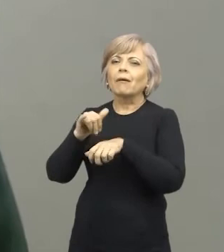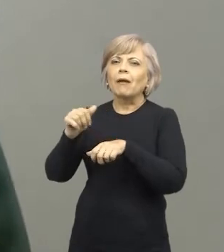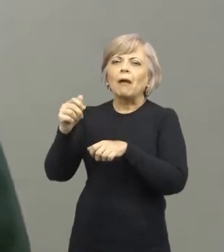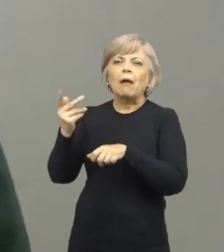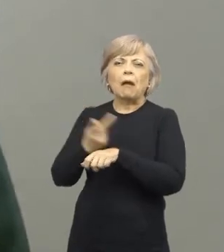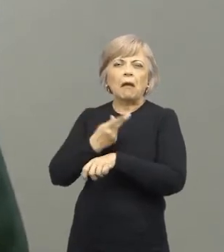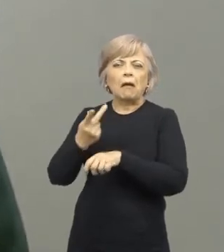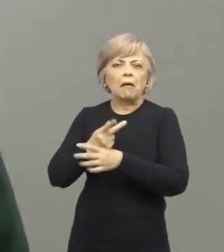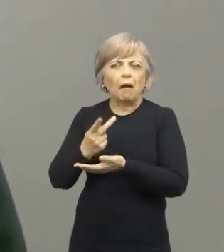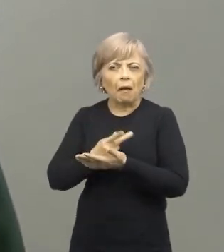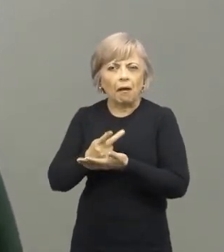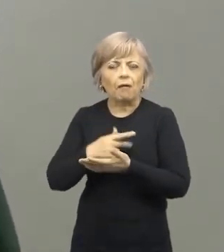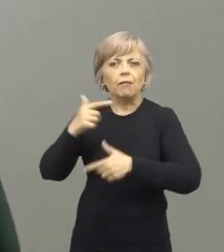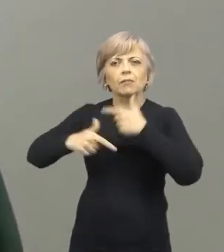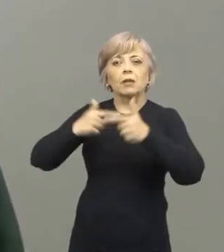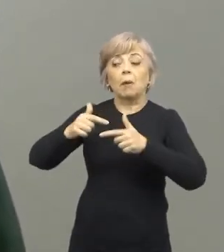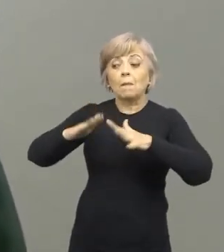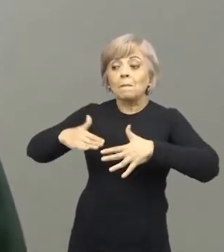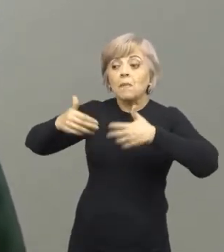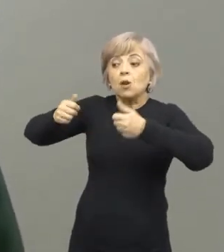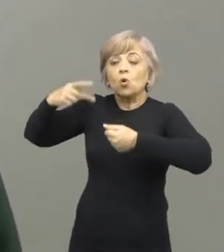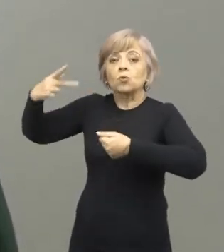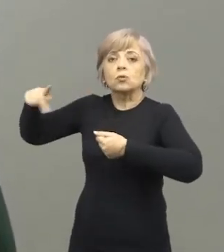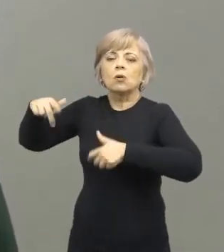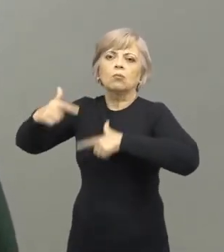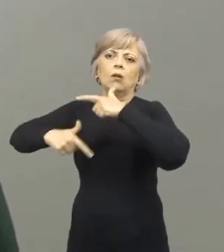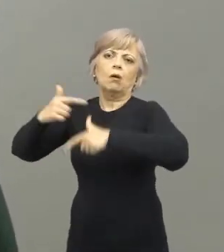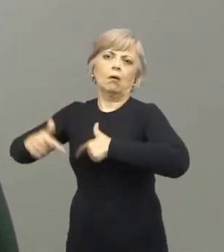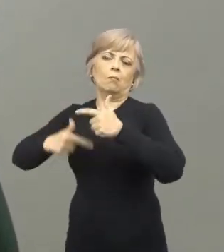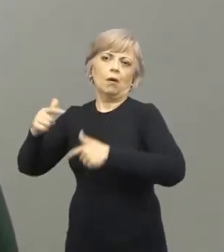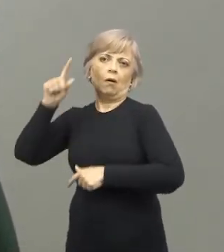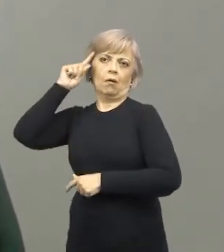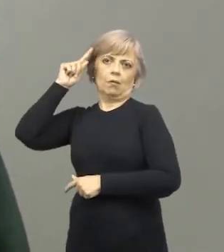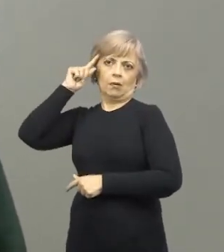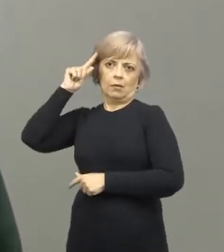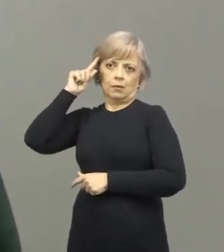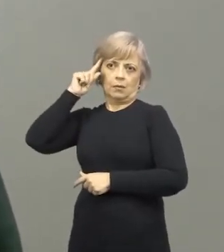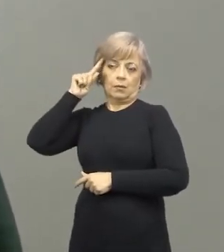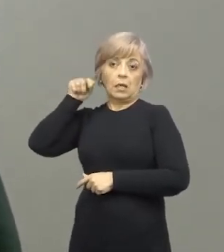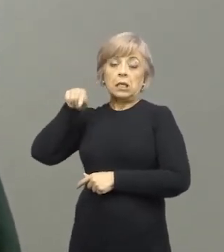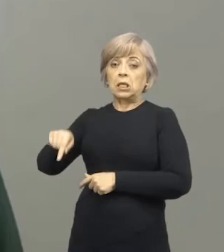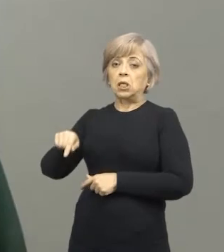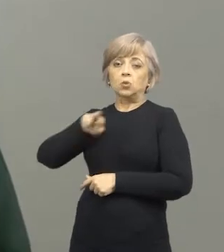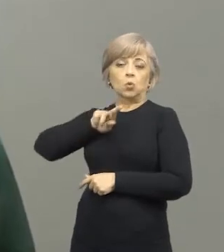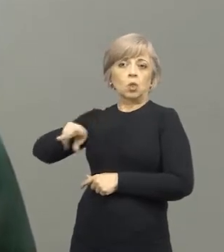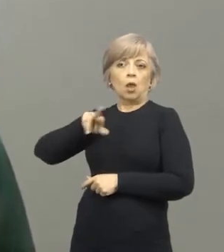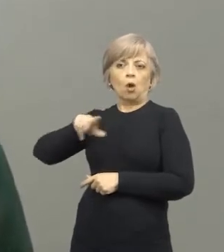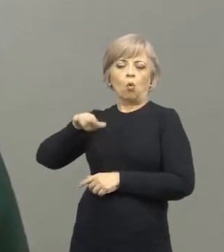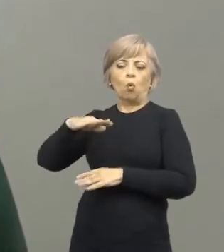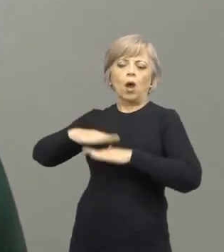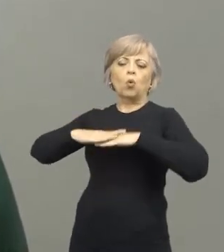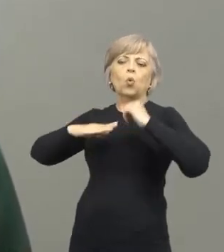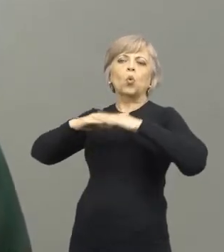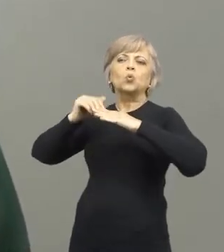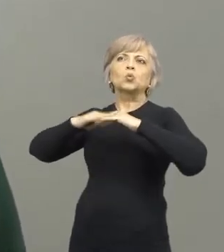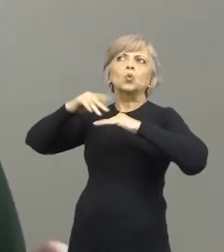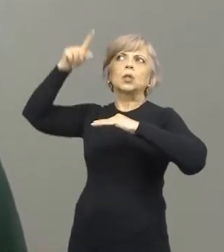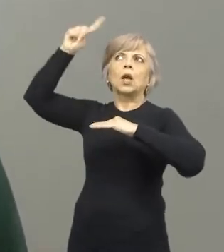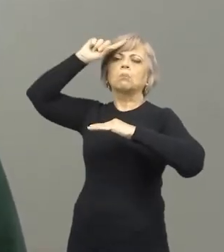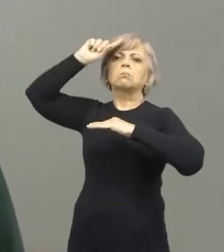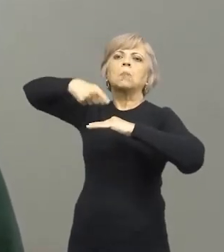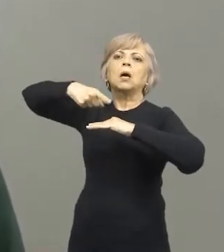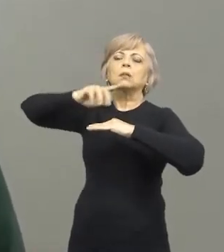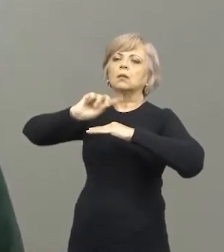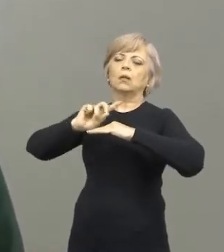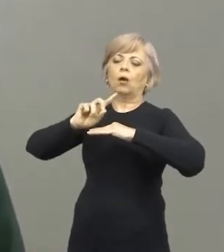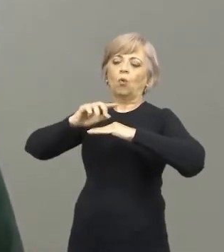para melhorar os seus mecanismos de atuação no seu dia a dia. E isso não é construído de cima para baixo, isso